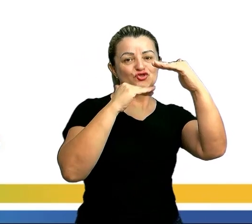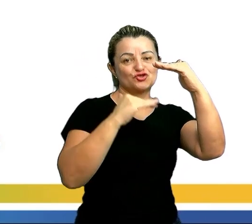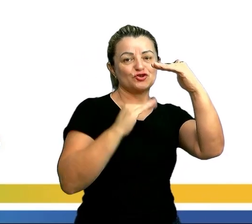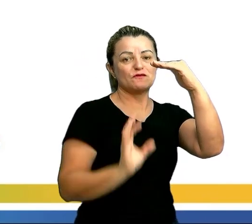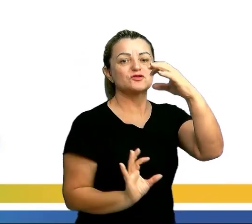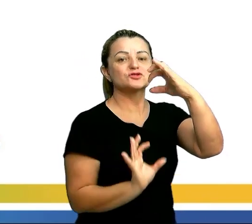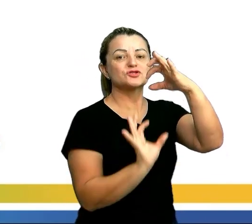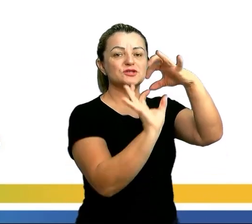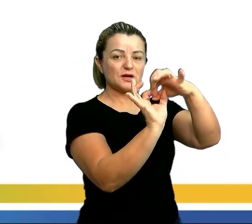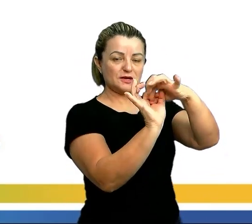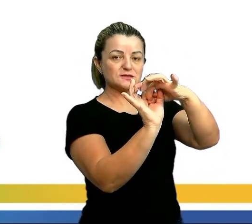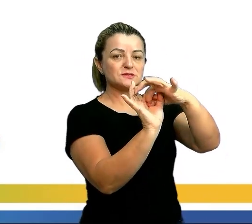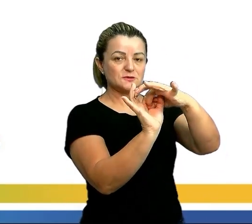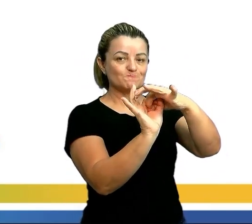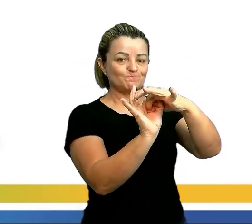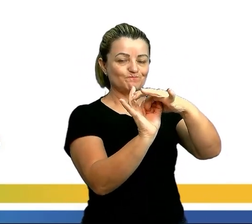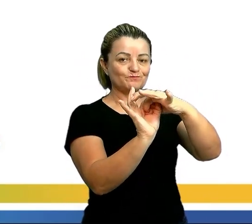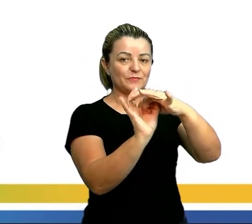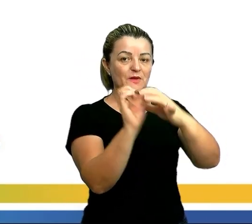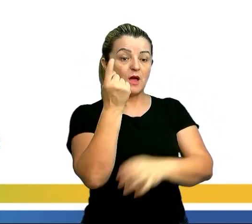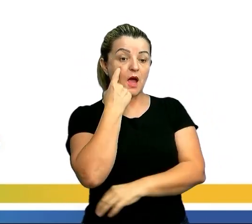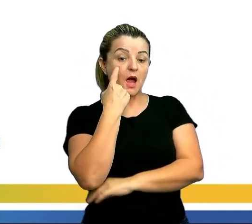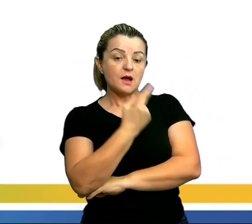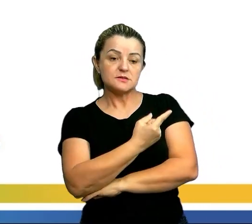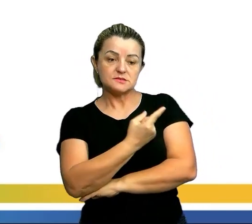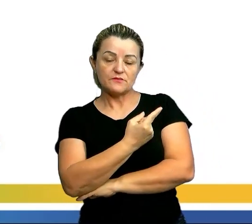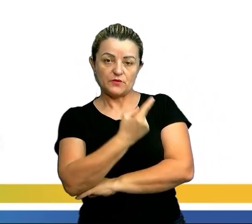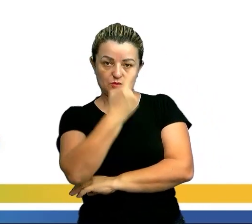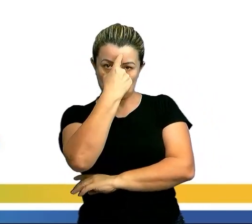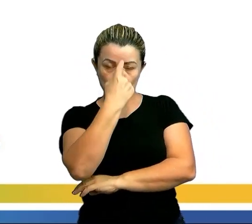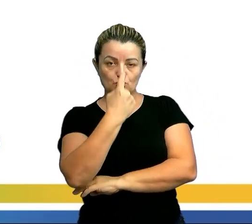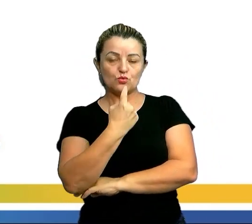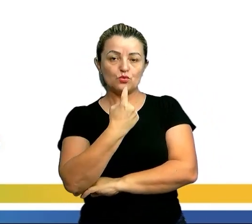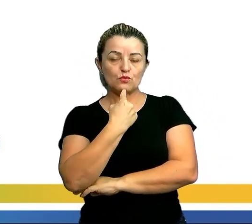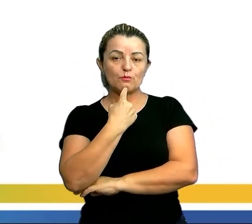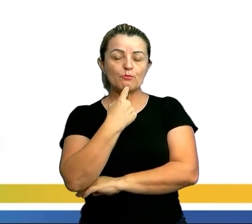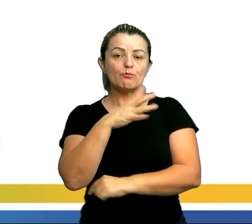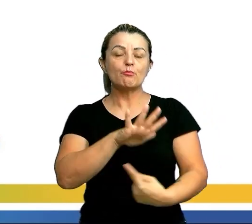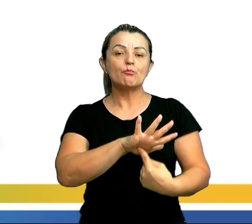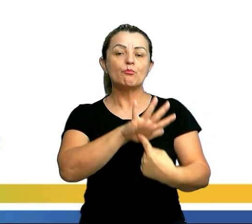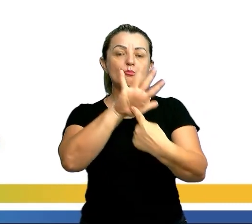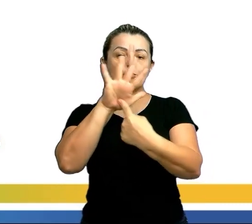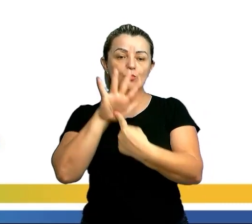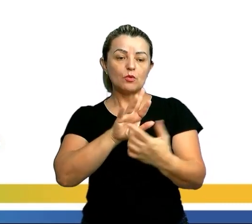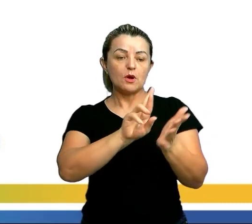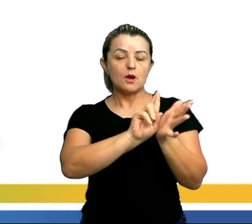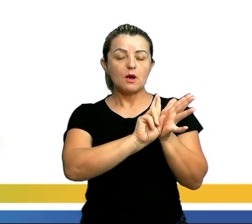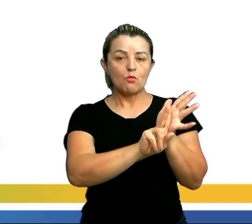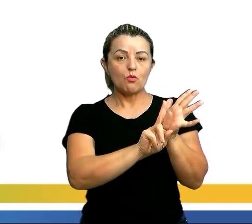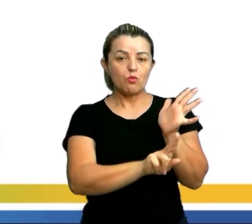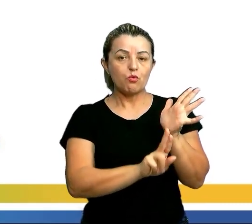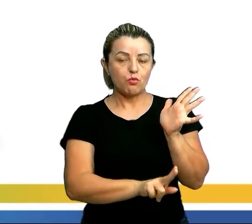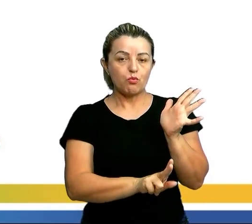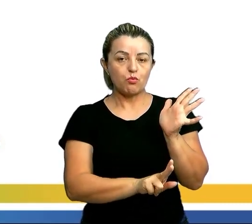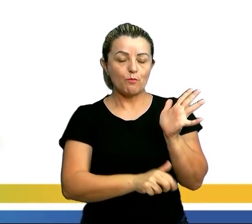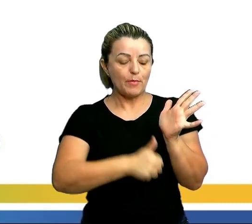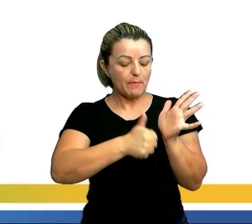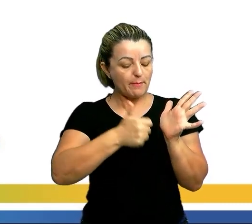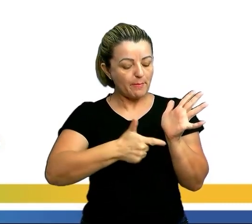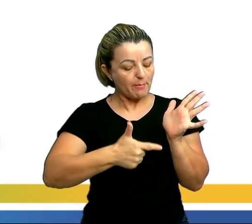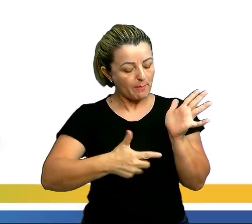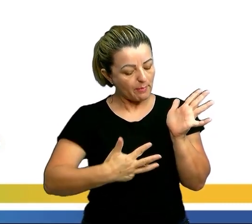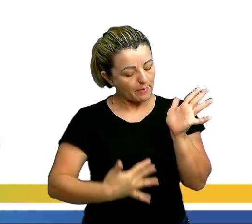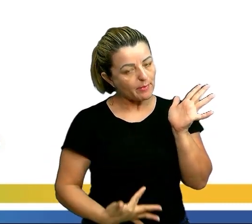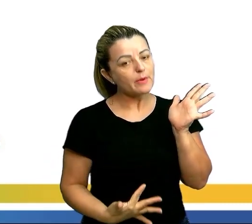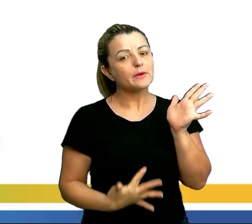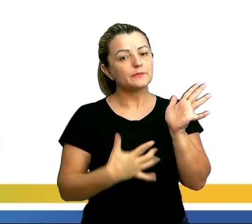esses países, como eu falei. Essa figura aí, ela mostra, né, os diferentes níveis de blocos econômicos,